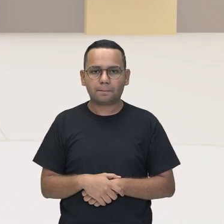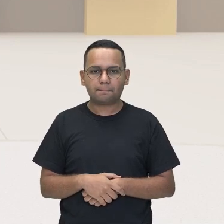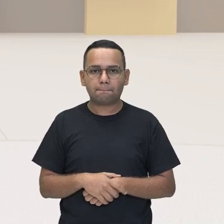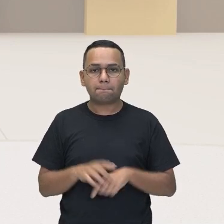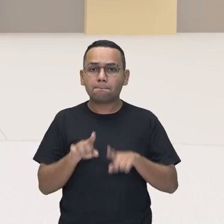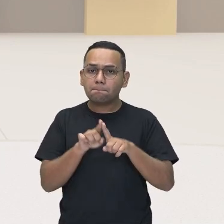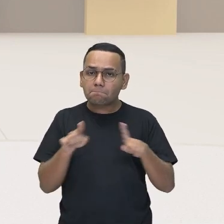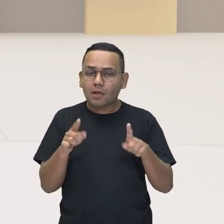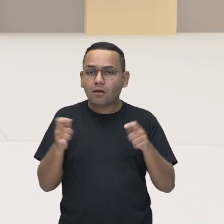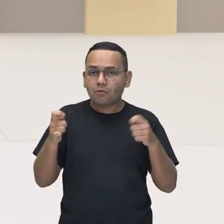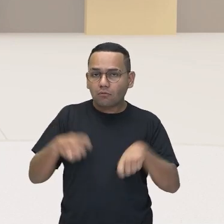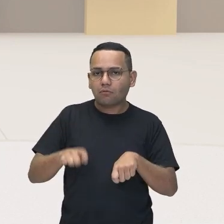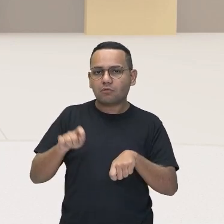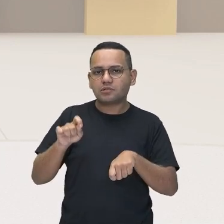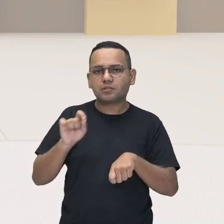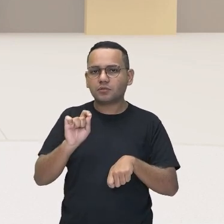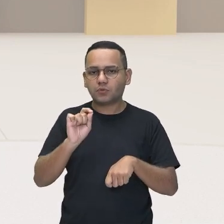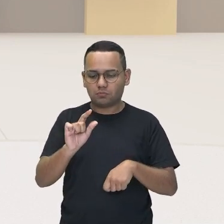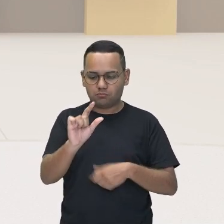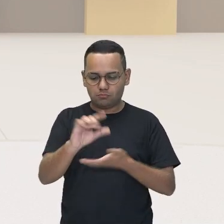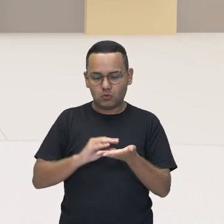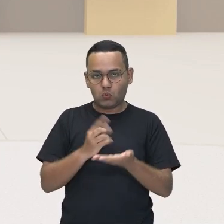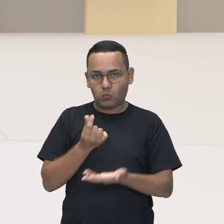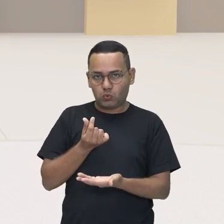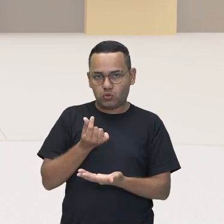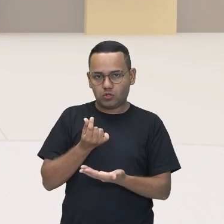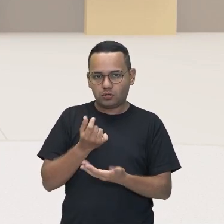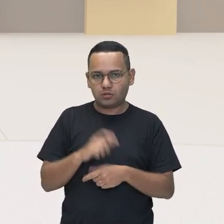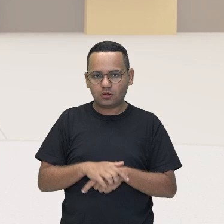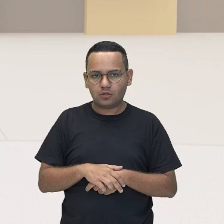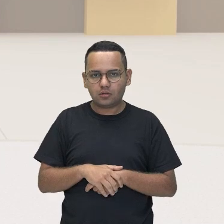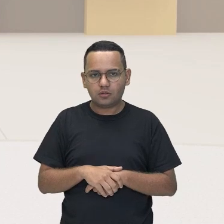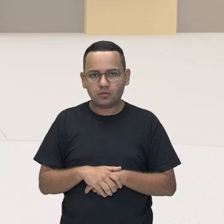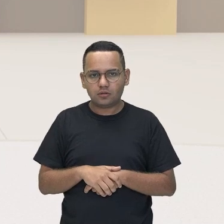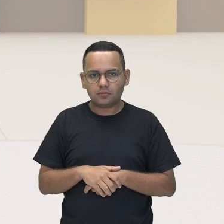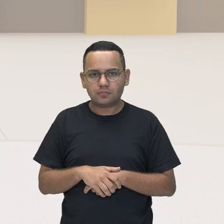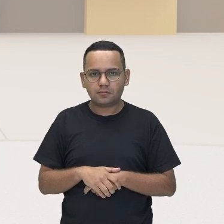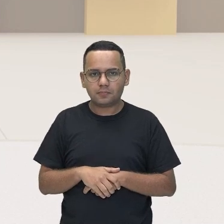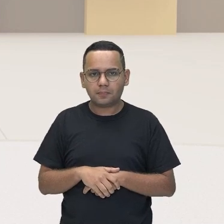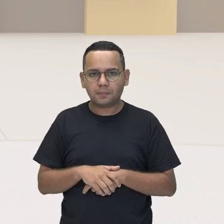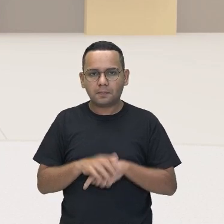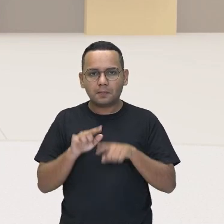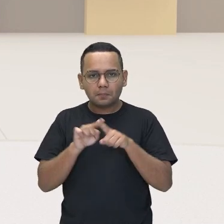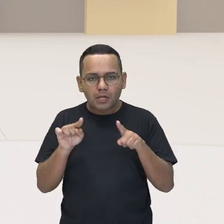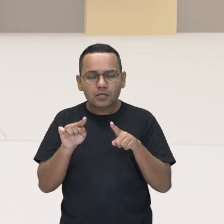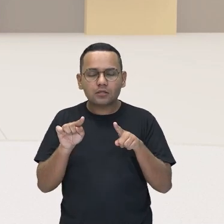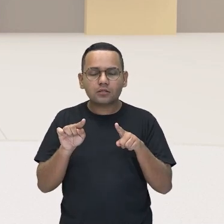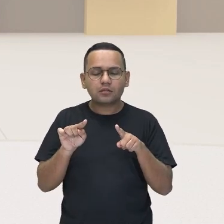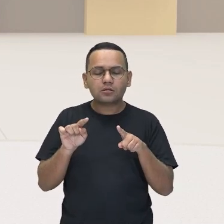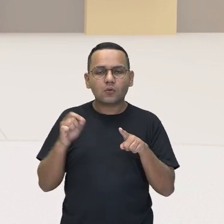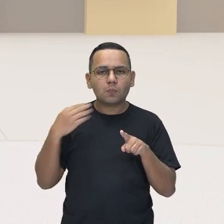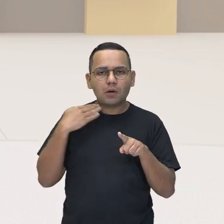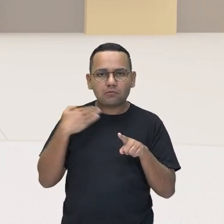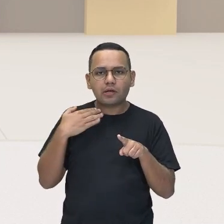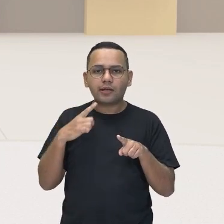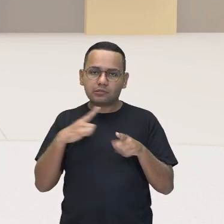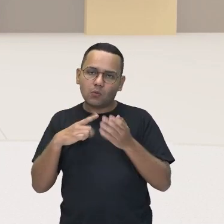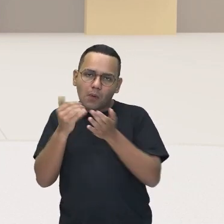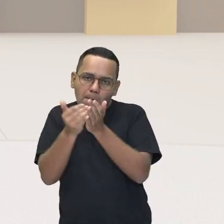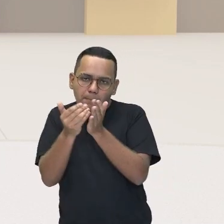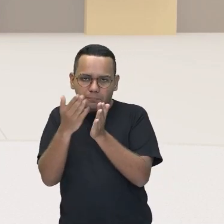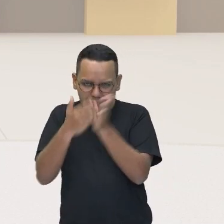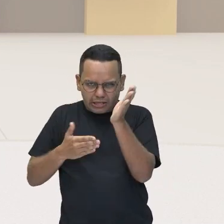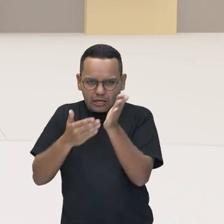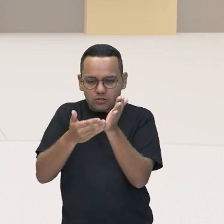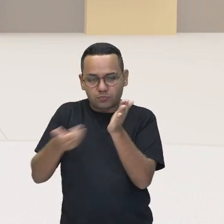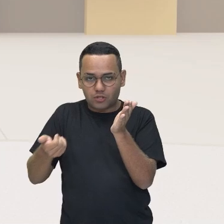a restituição na sua conta, automaticamente o banco já vai lá e já pega para ele. Lembrando que,